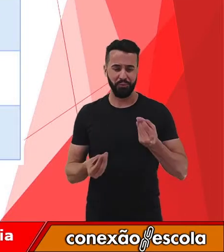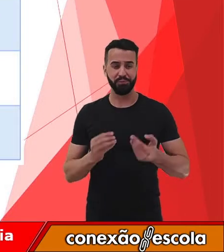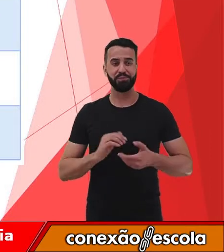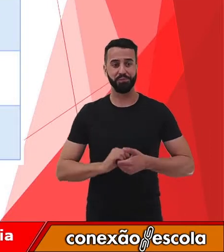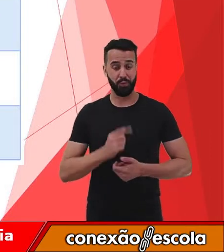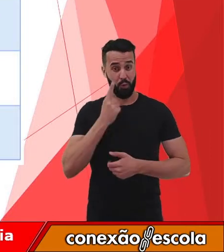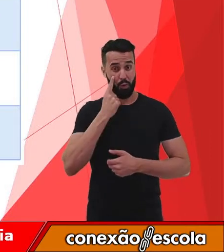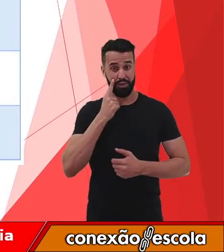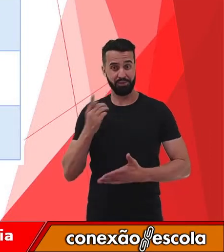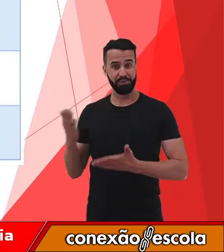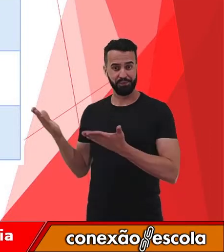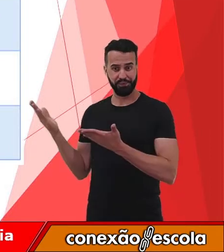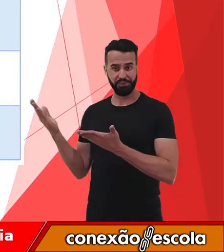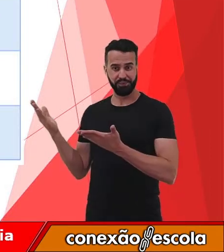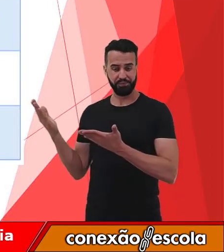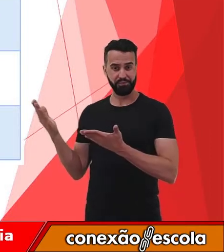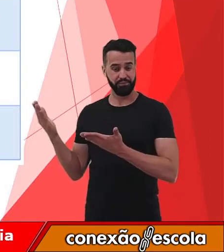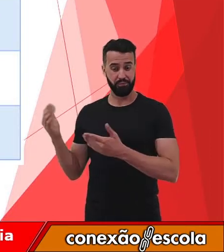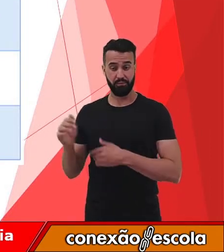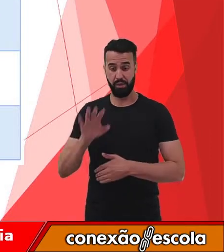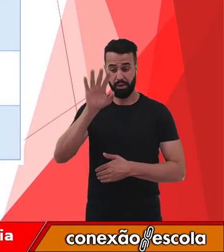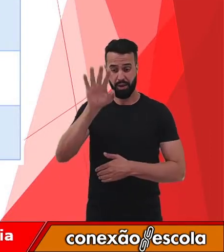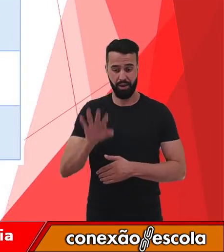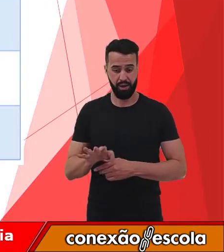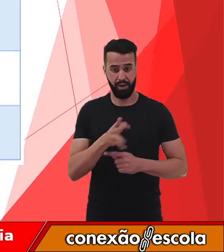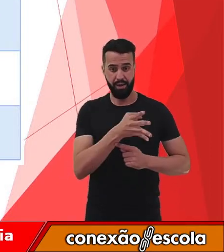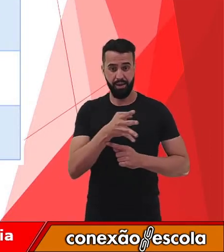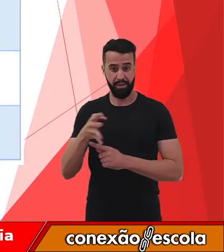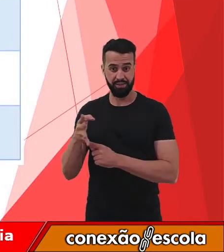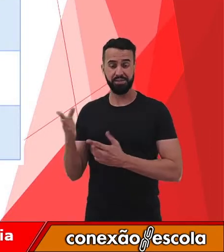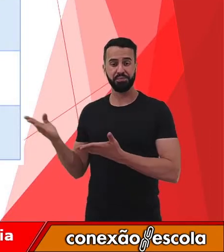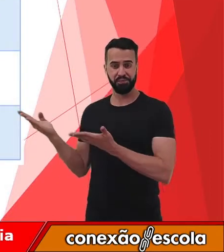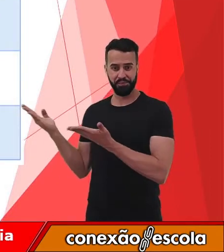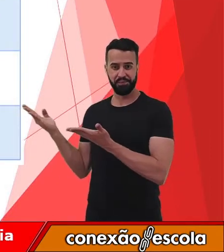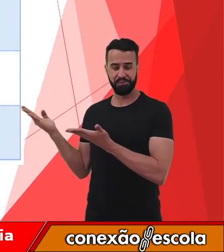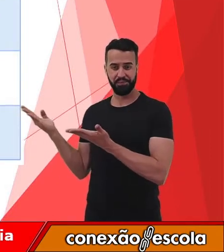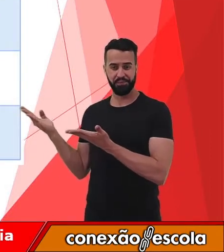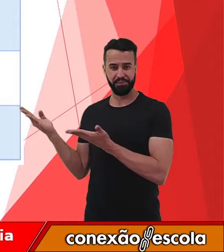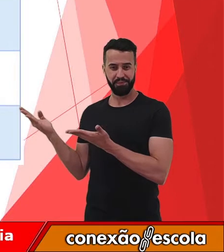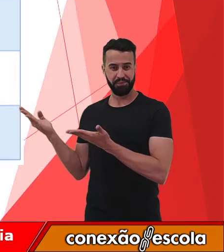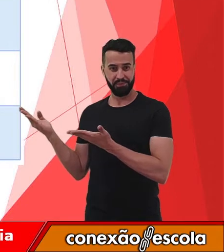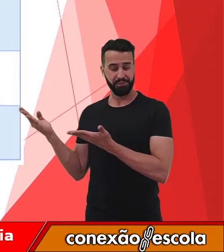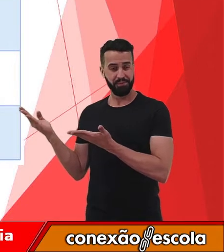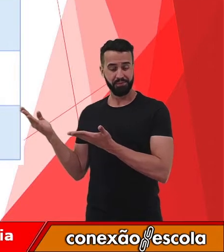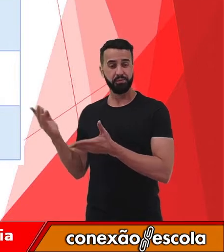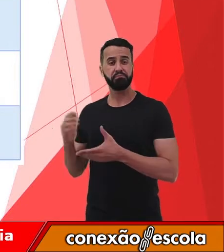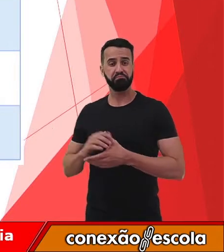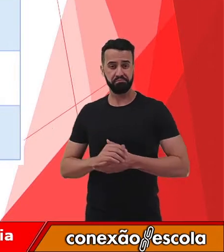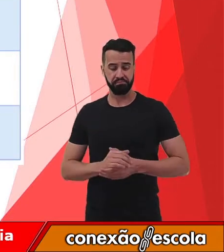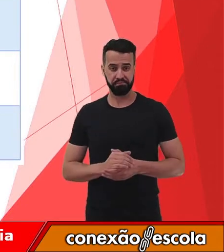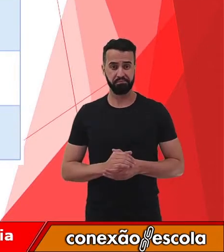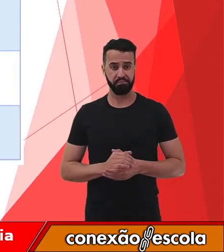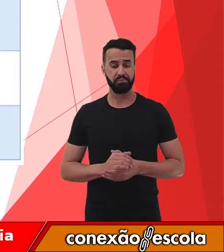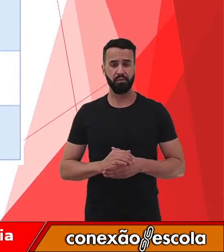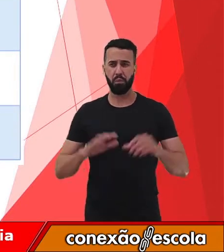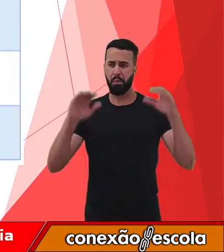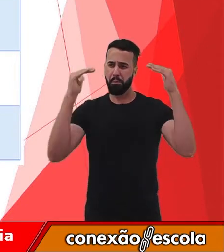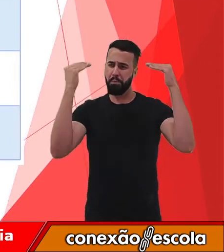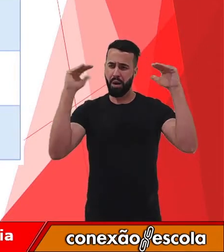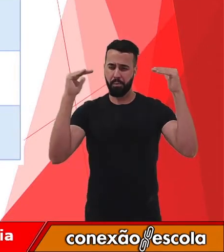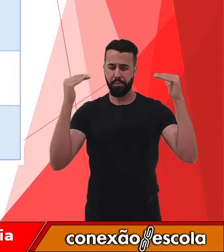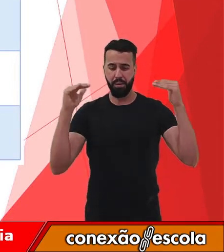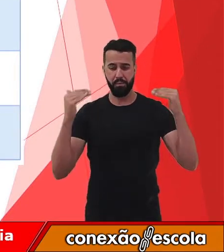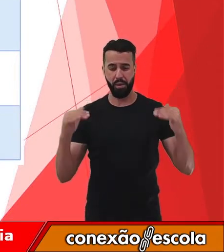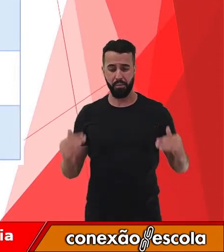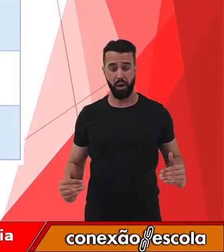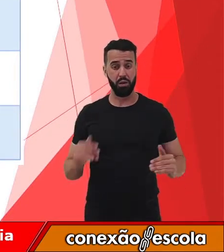aí a lista com as 5 regiões, nessa tabelinha para vocês, e elas estão ordenadas de acordo